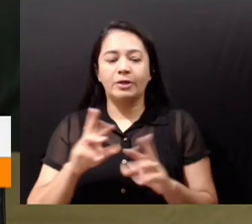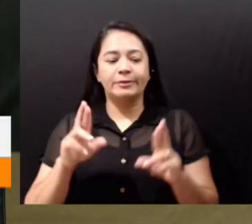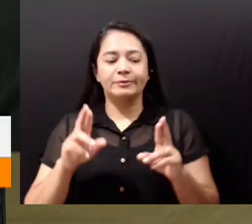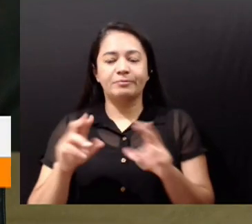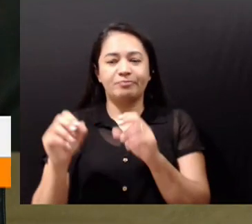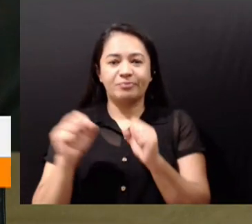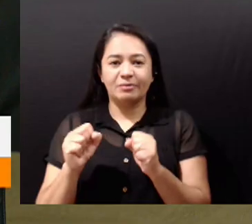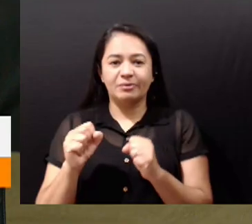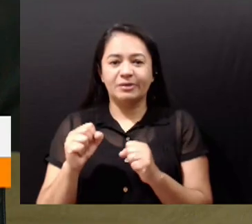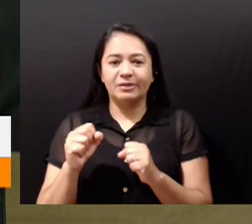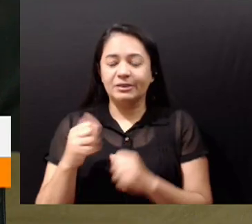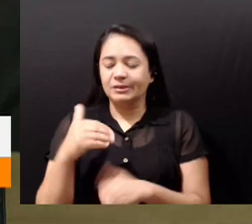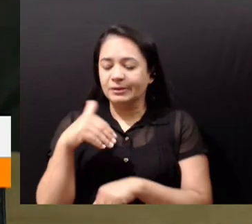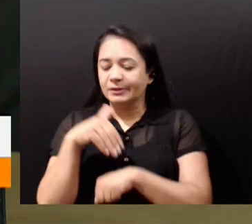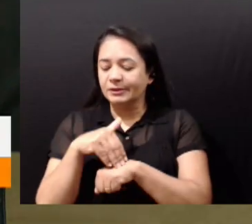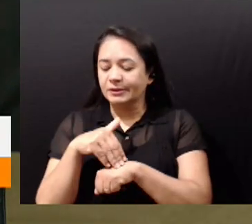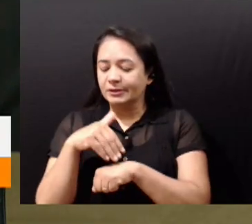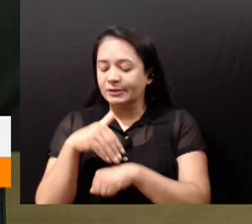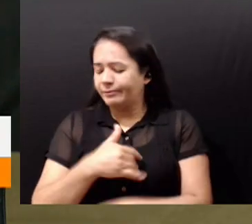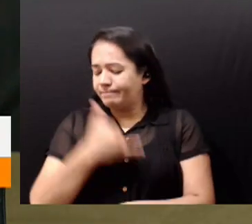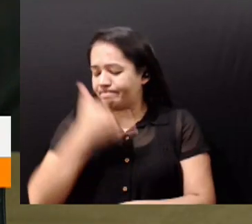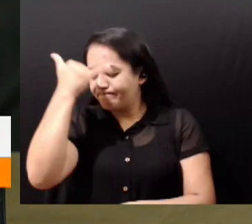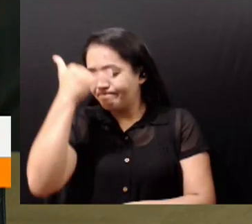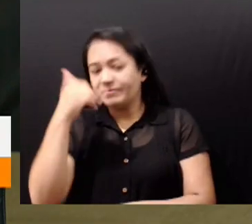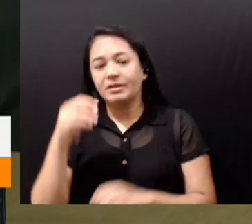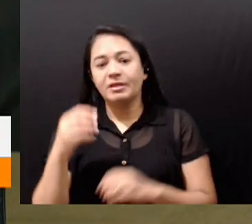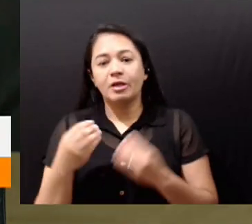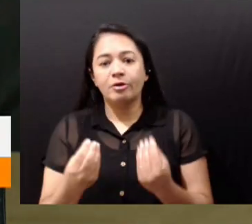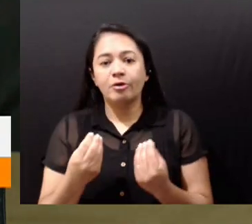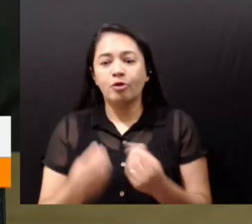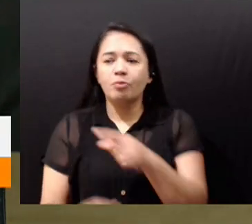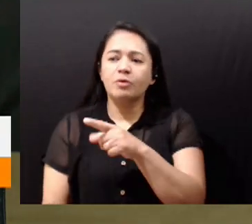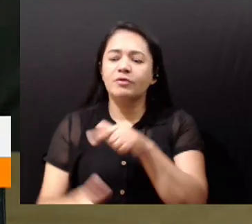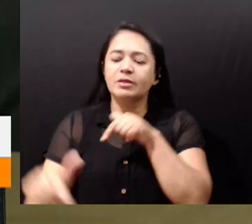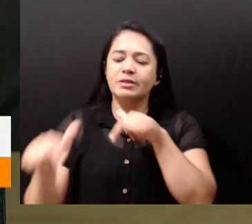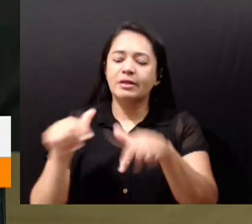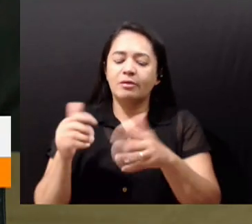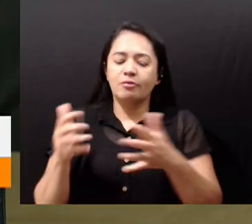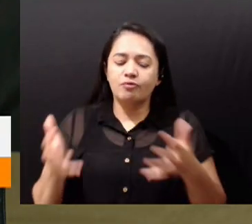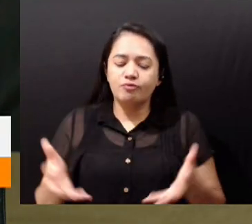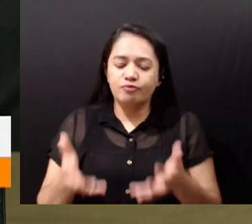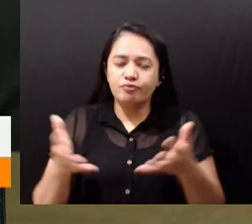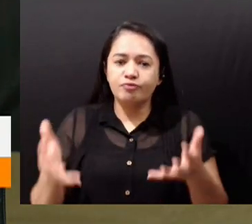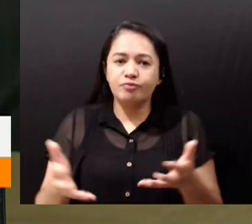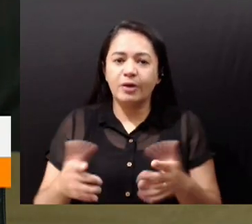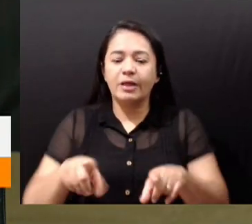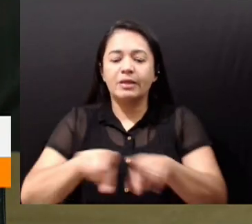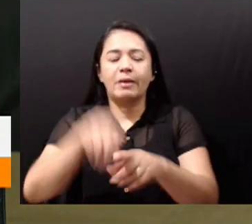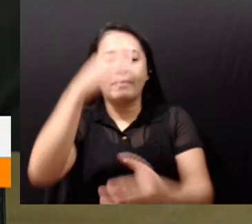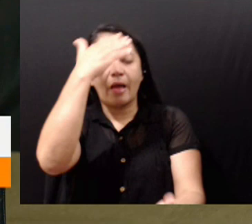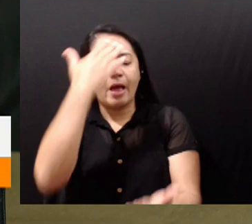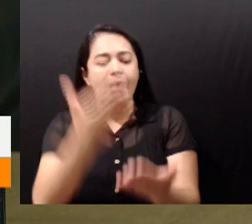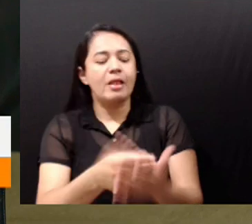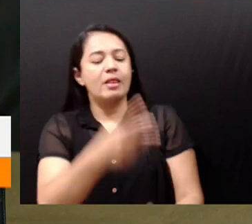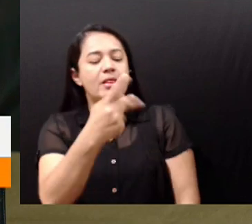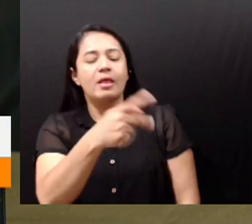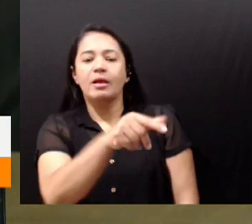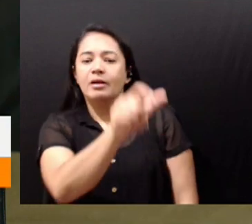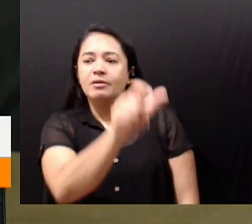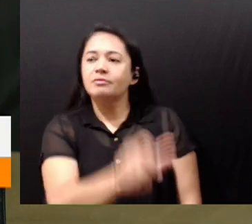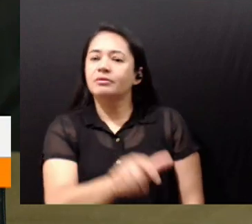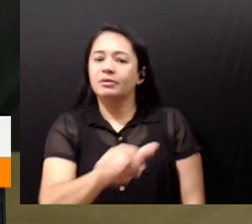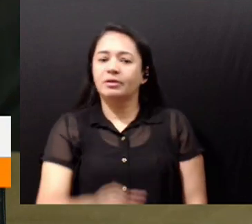e de frustração. E aí, como é que você trabalha a motivação e as crenças para que essa pessoa construa um relacionamento saudável